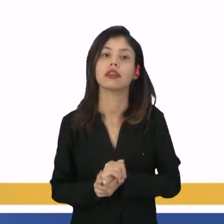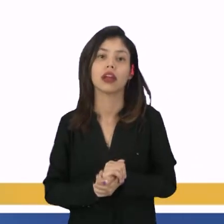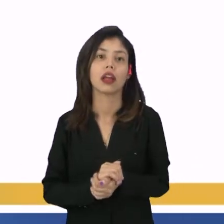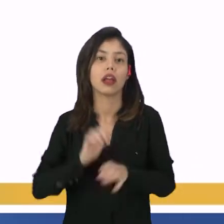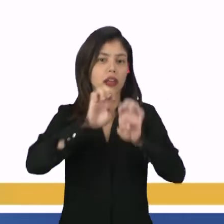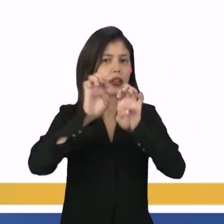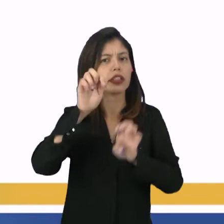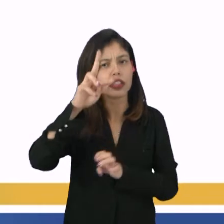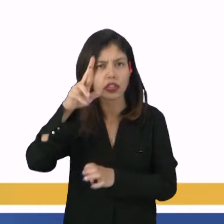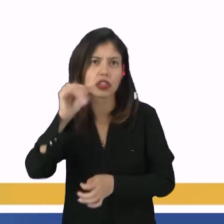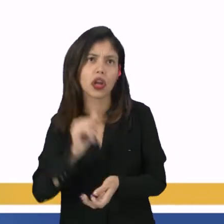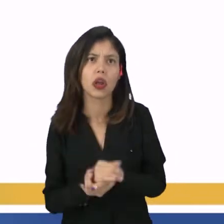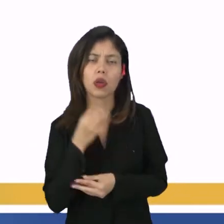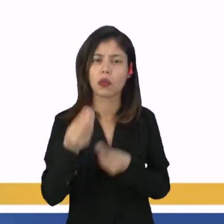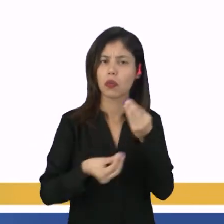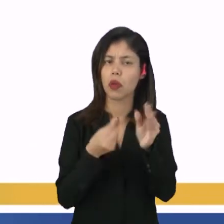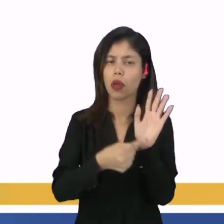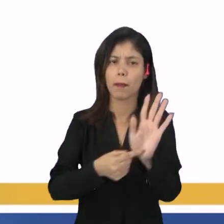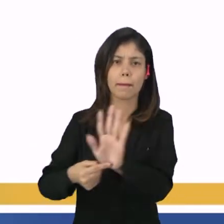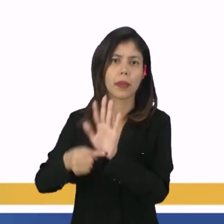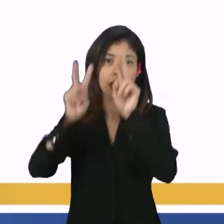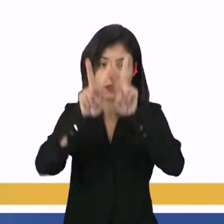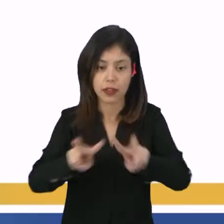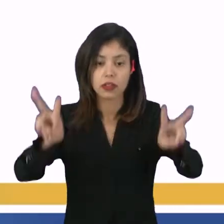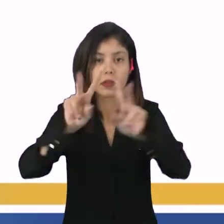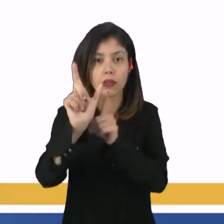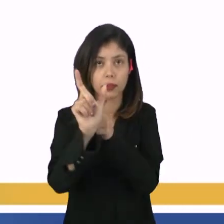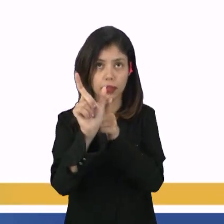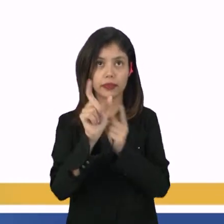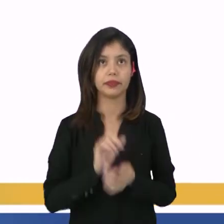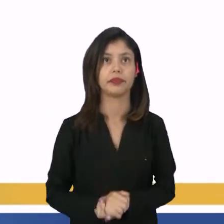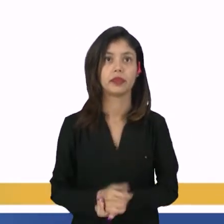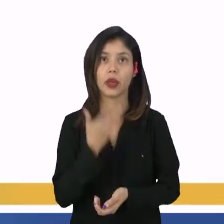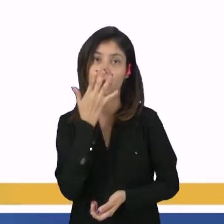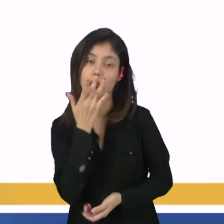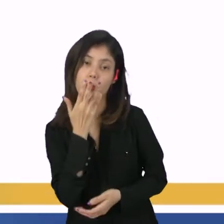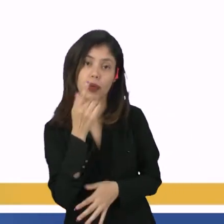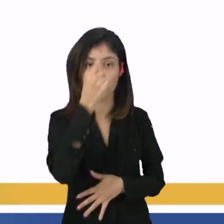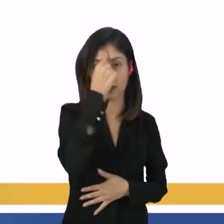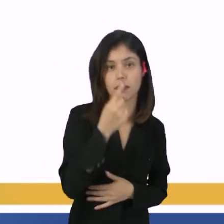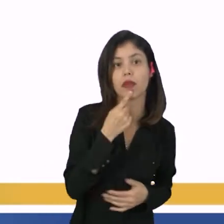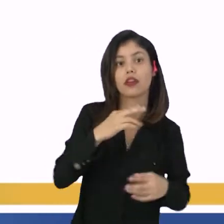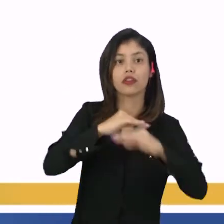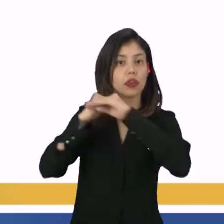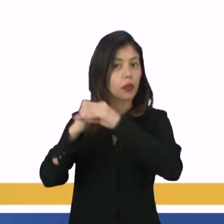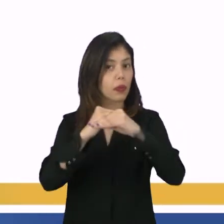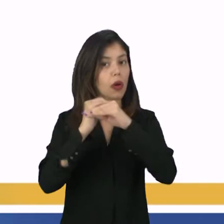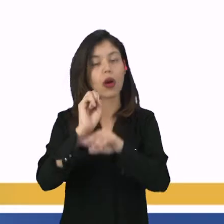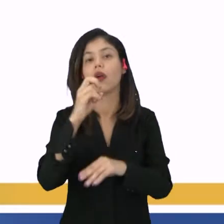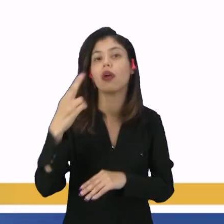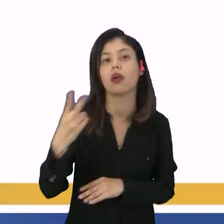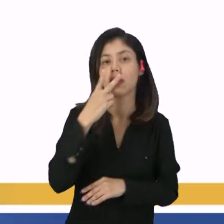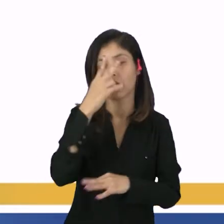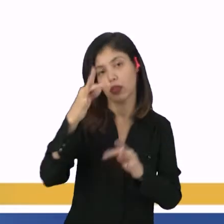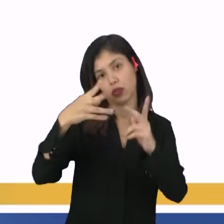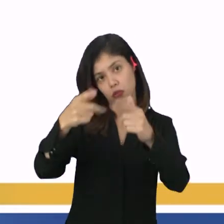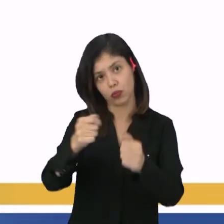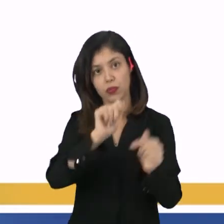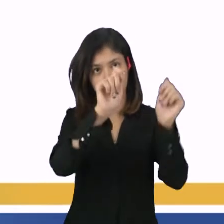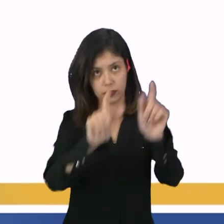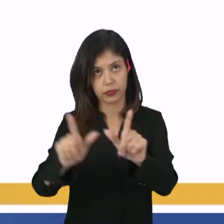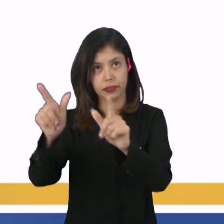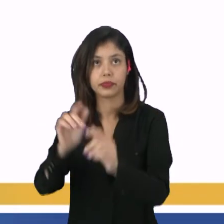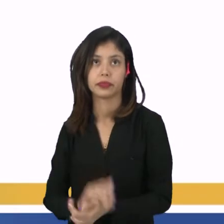estilos, formatos e disposição visual de palavras, cores e imagens iguais ou semelhantes em todos os